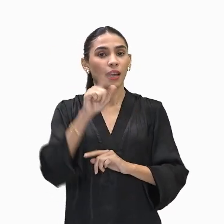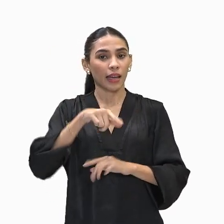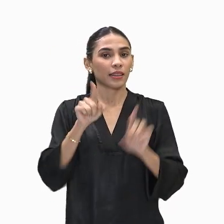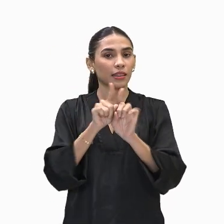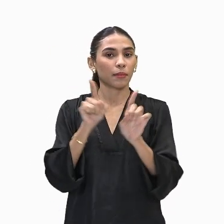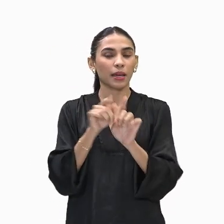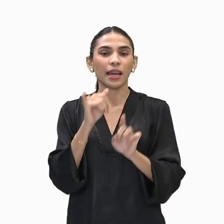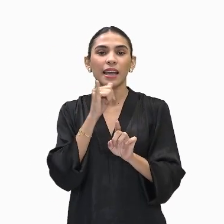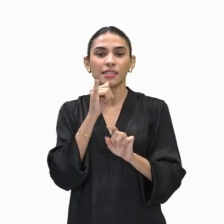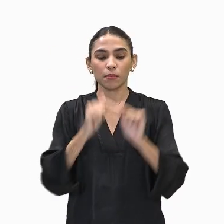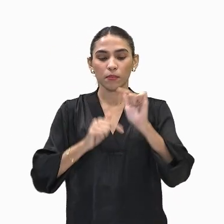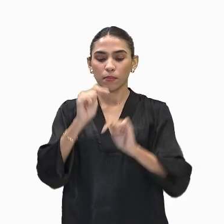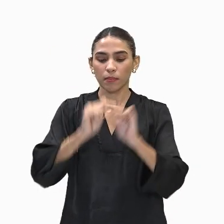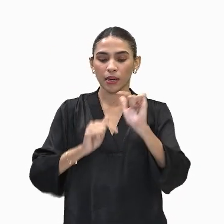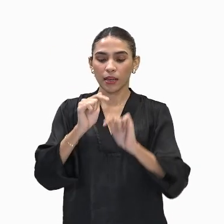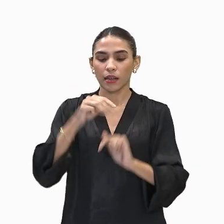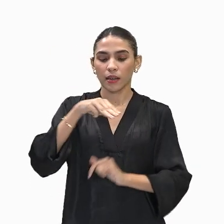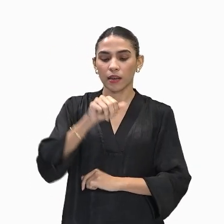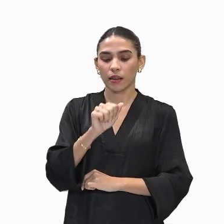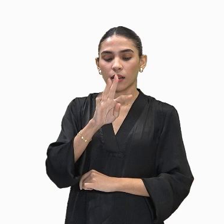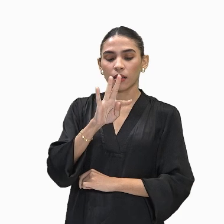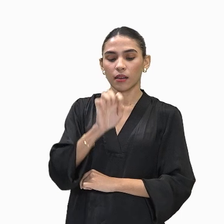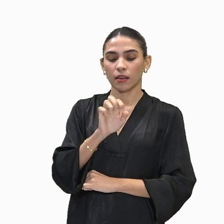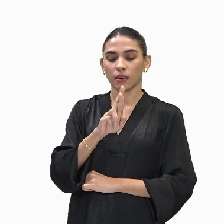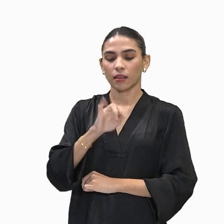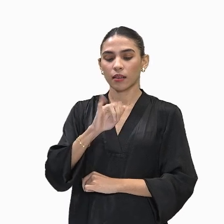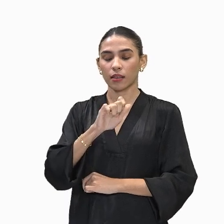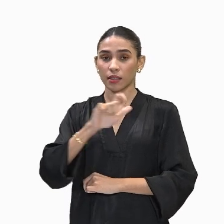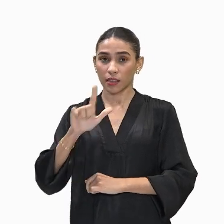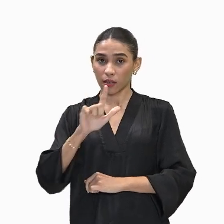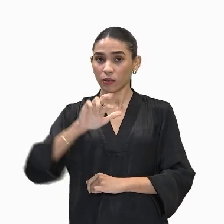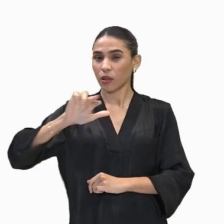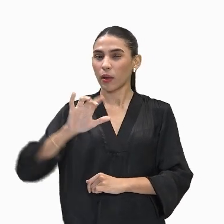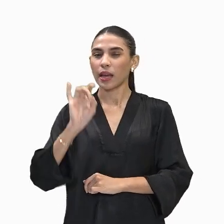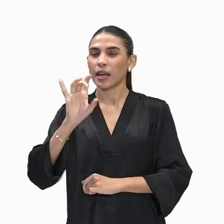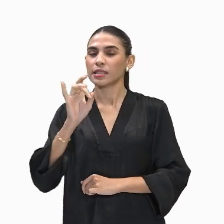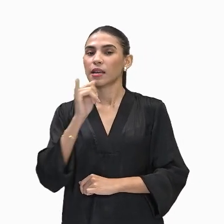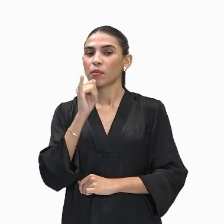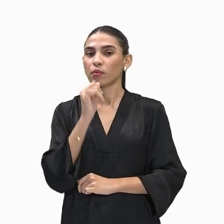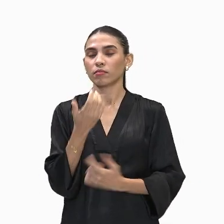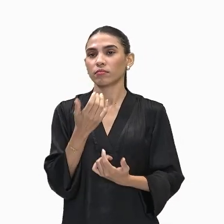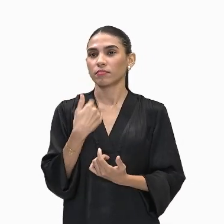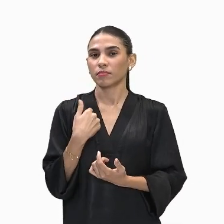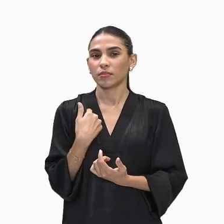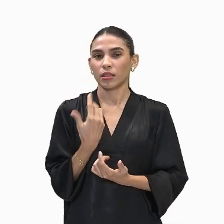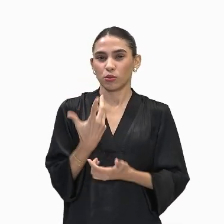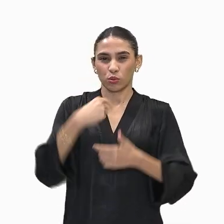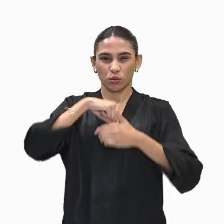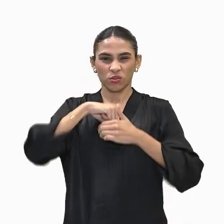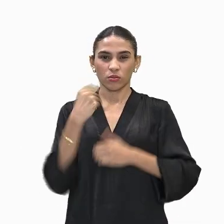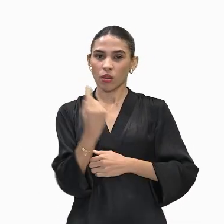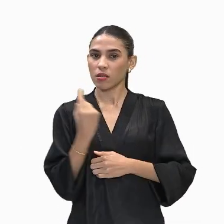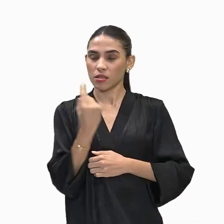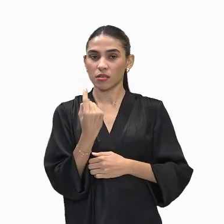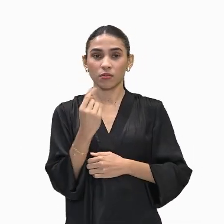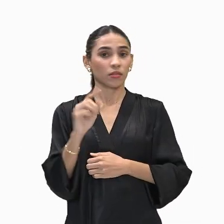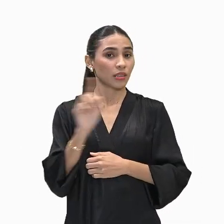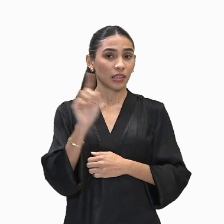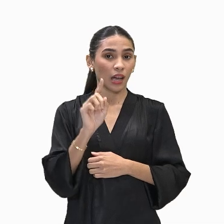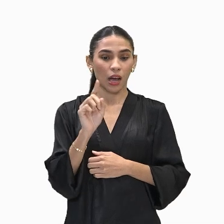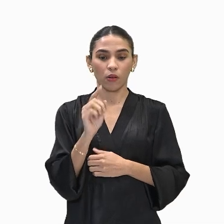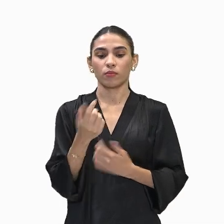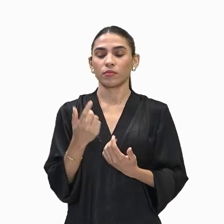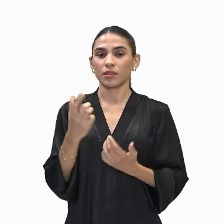um material, não aqui se colocando como algo menor, mas algo que faz parte da